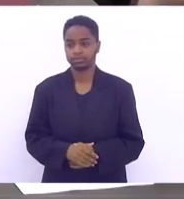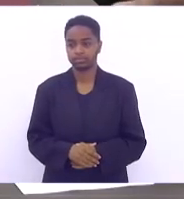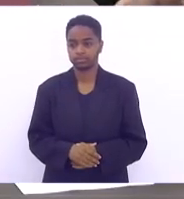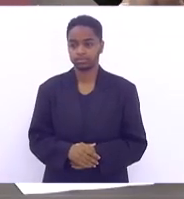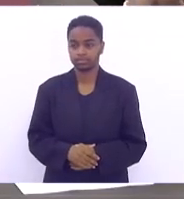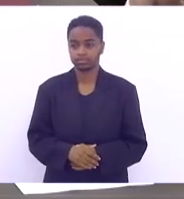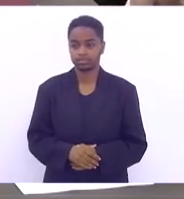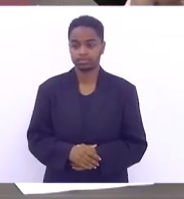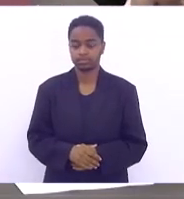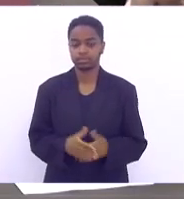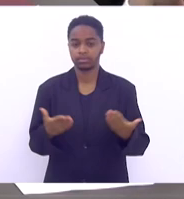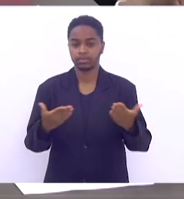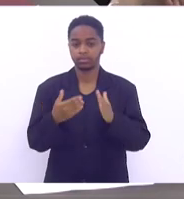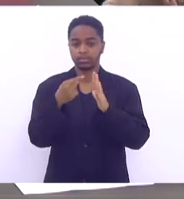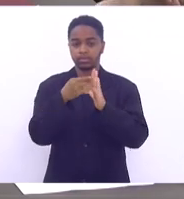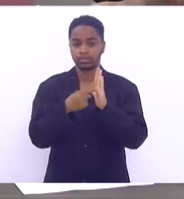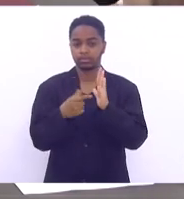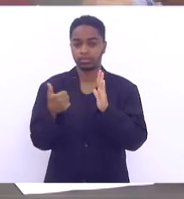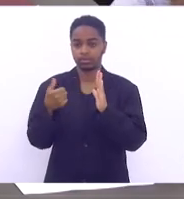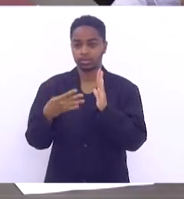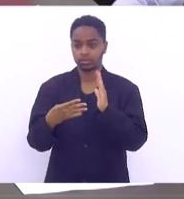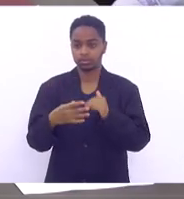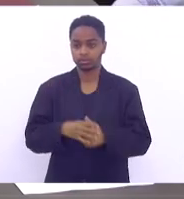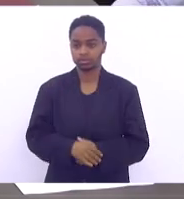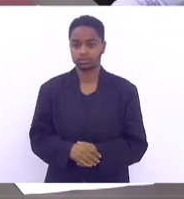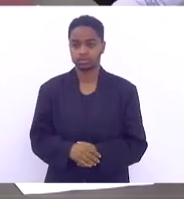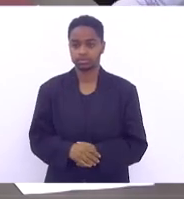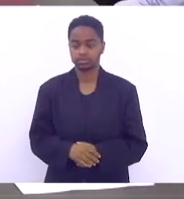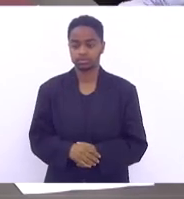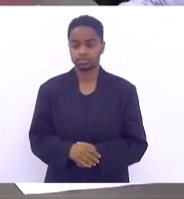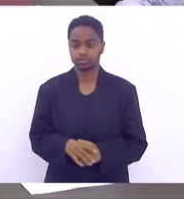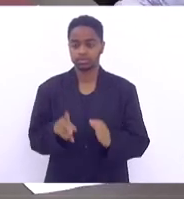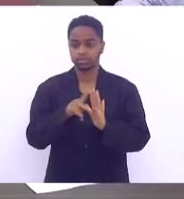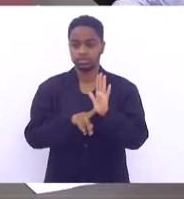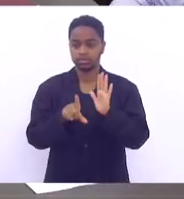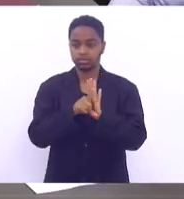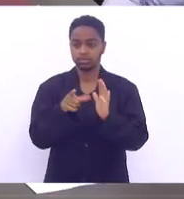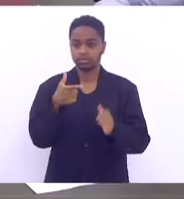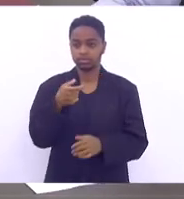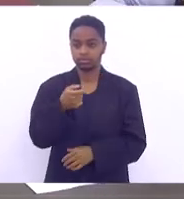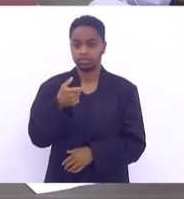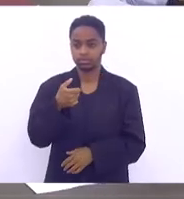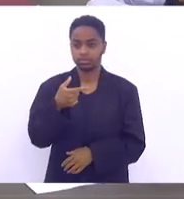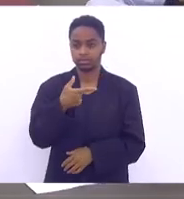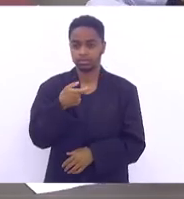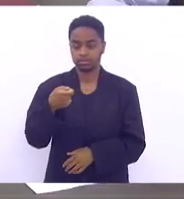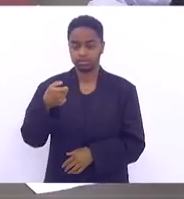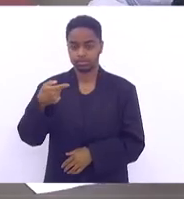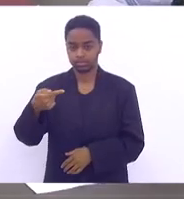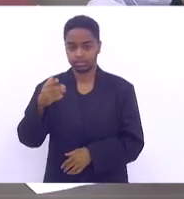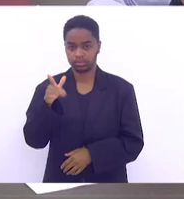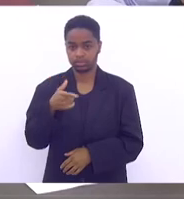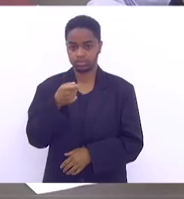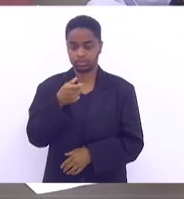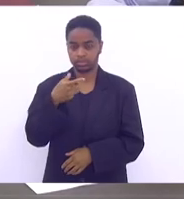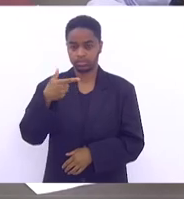Bem, passemos ao item 14 da pauta. Projeto de lei 2007 de 23, de autoria do deputado. Foi